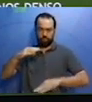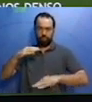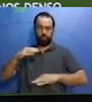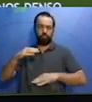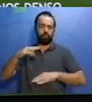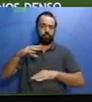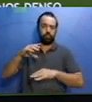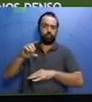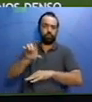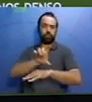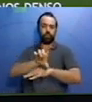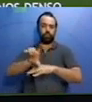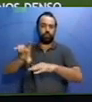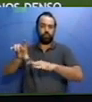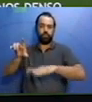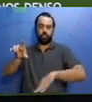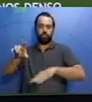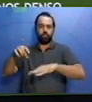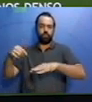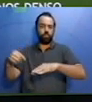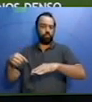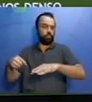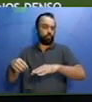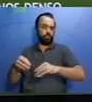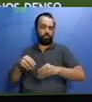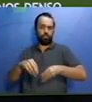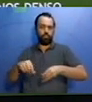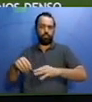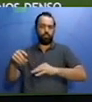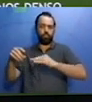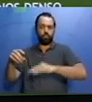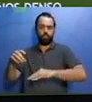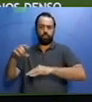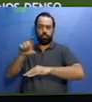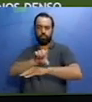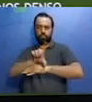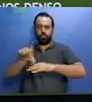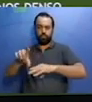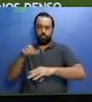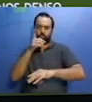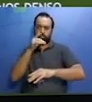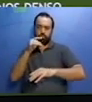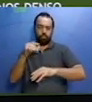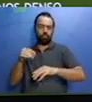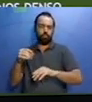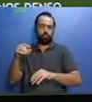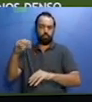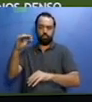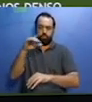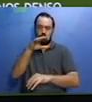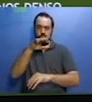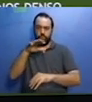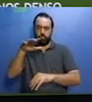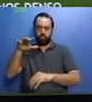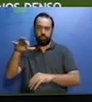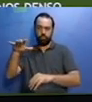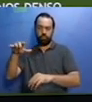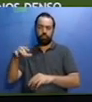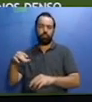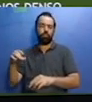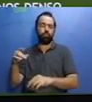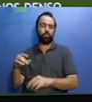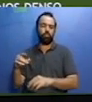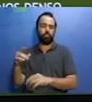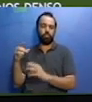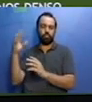mistura, ocorre a separação dos materiais por densidade. Importante que nenhum dos sólidos ele pode ser solúvel